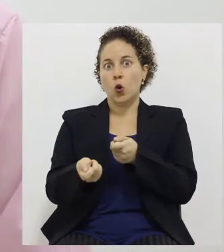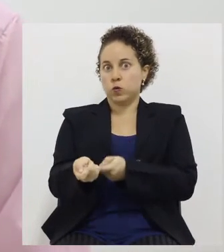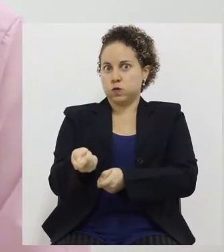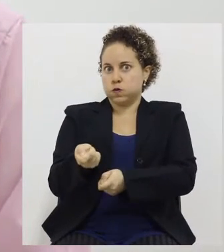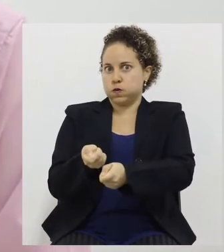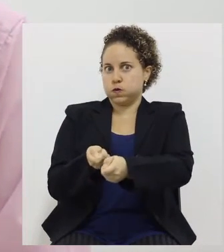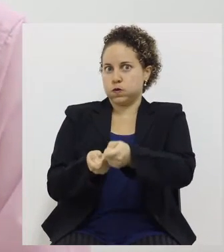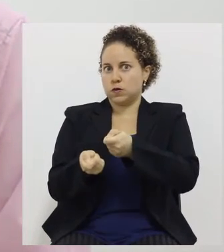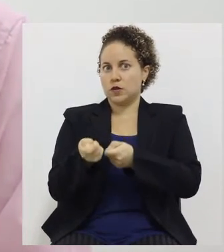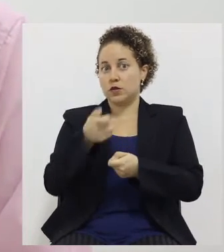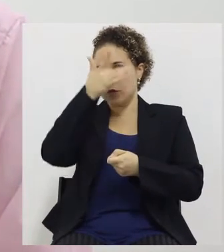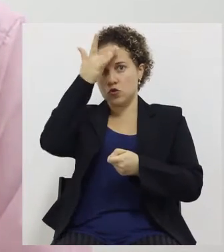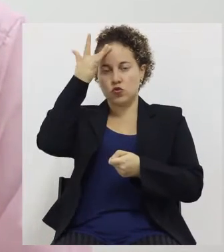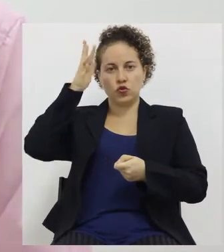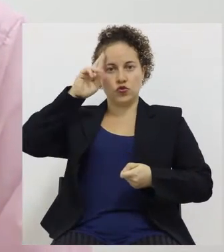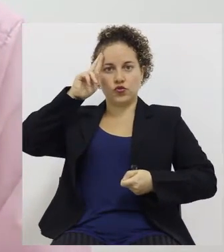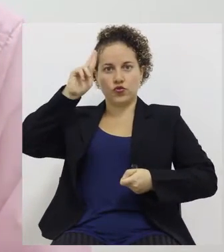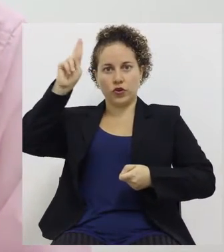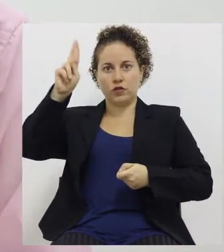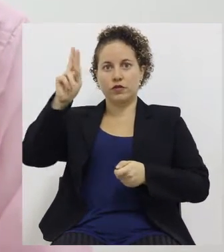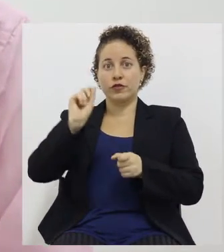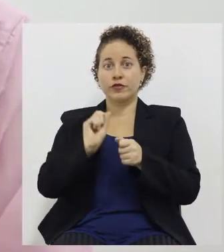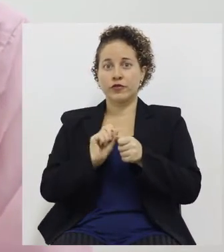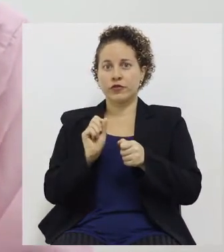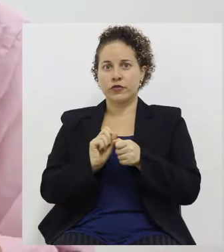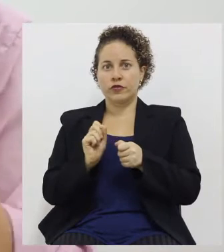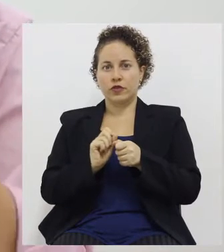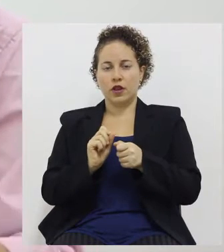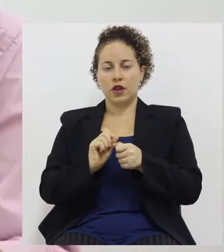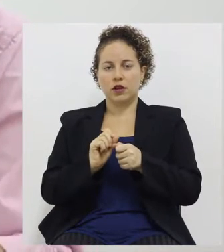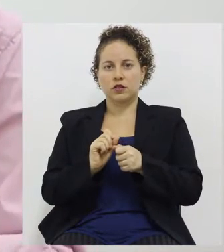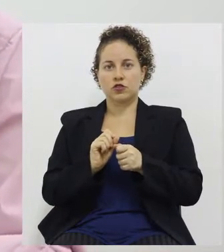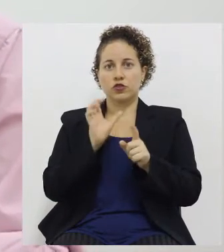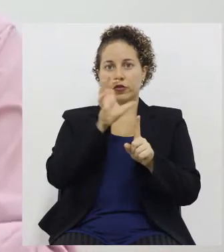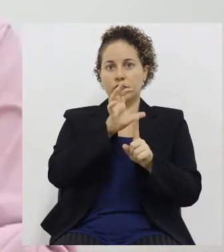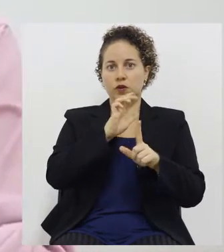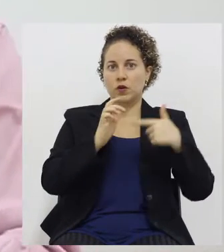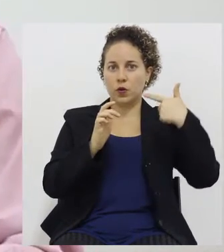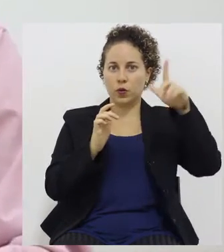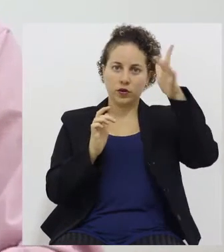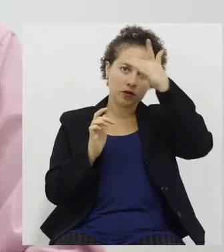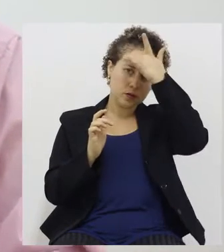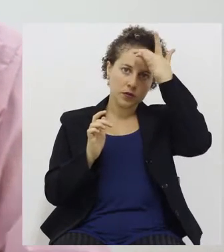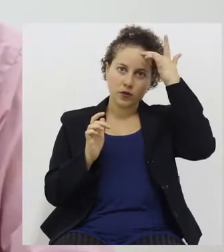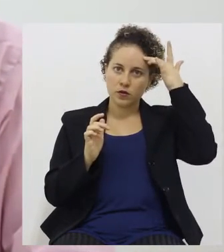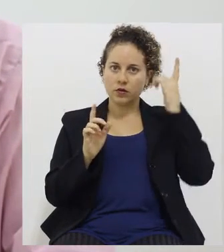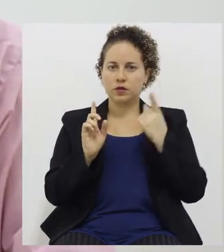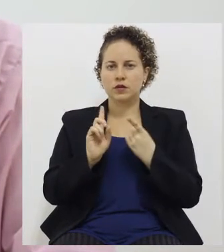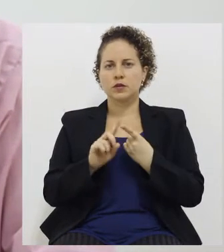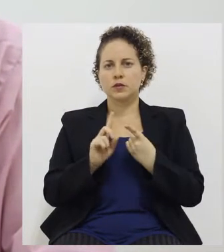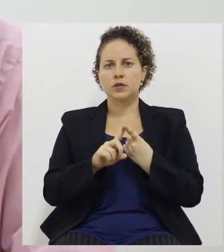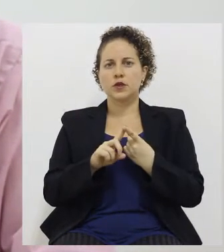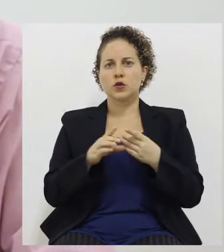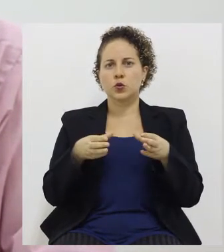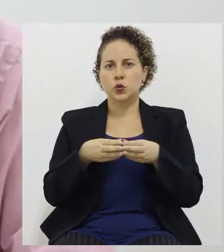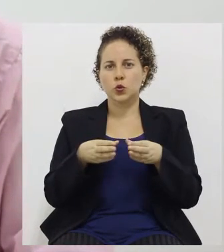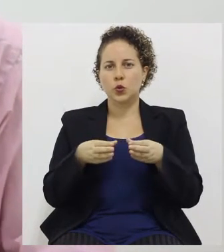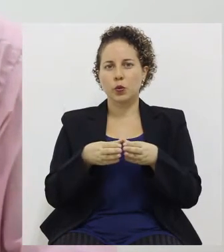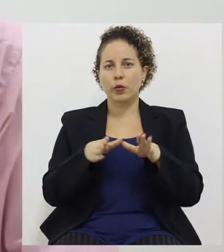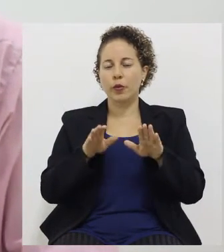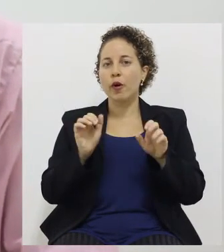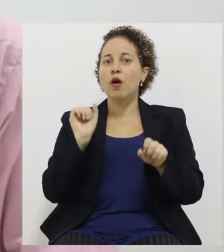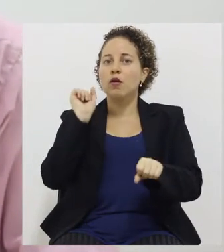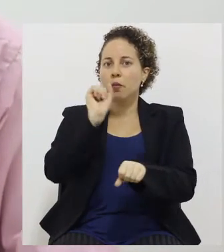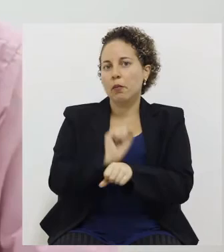dominação. Alguém que tem poder age sobre a outra parte, fazendo com que o conflito